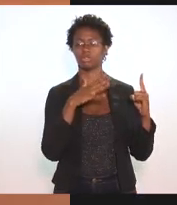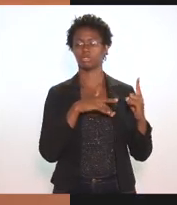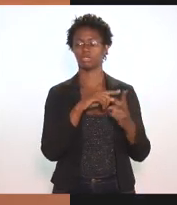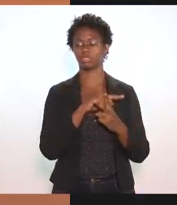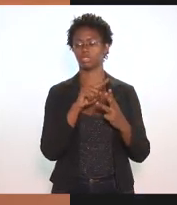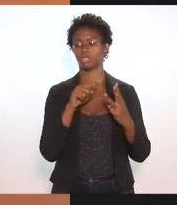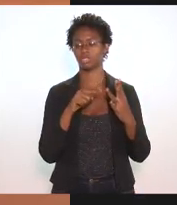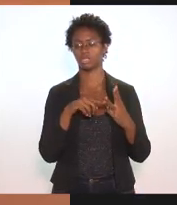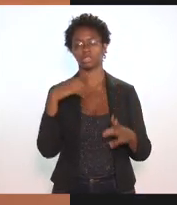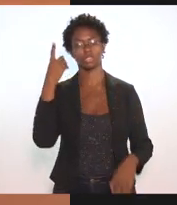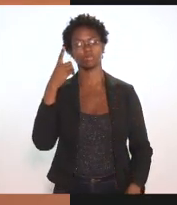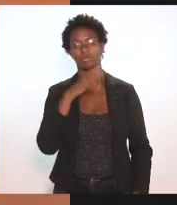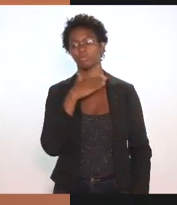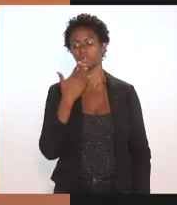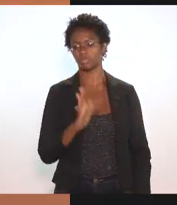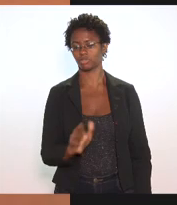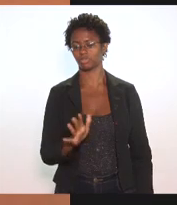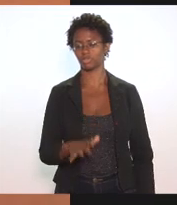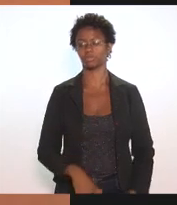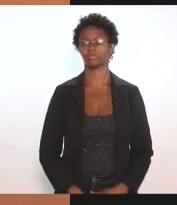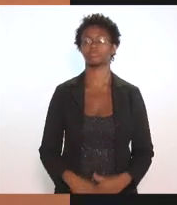que já partiram. Favorável.